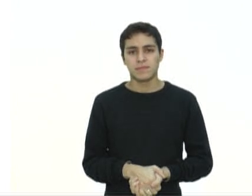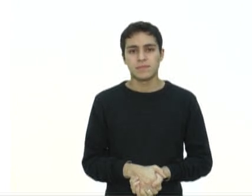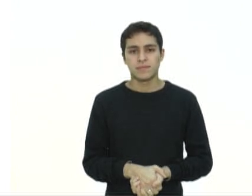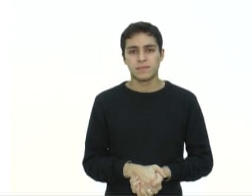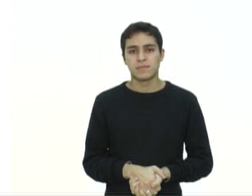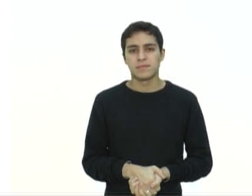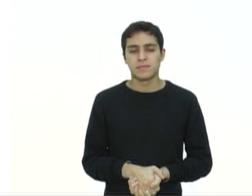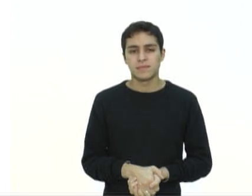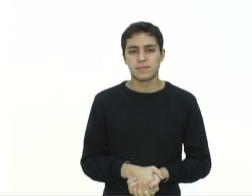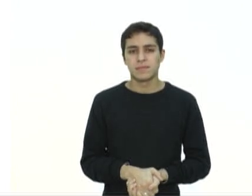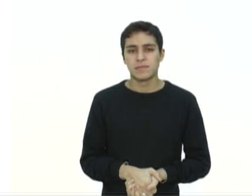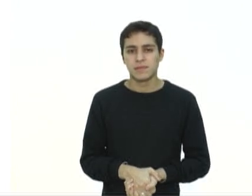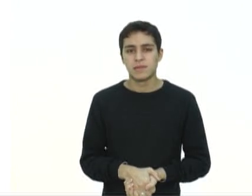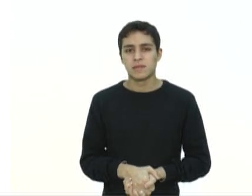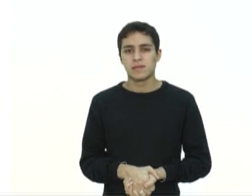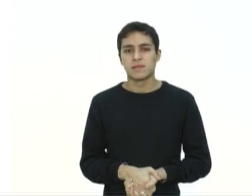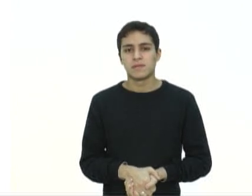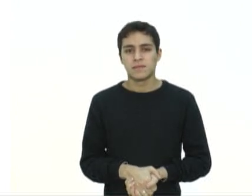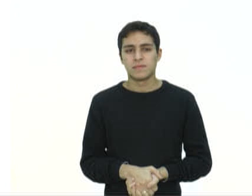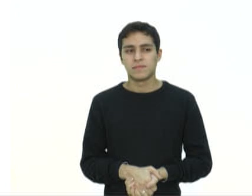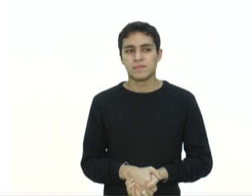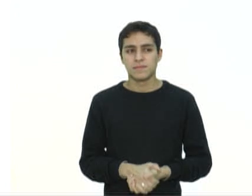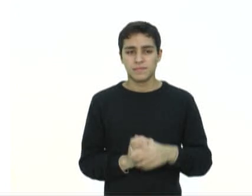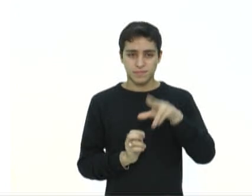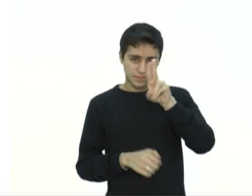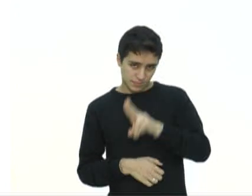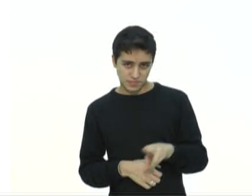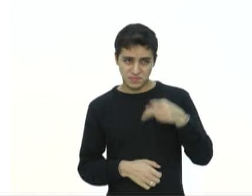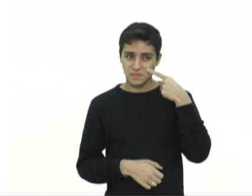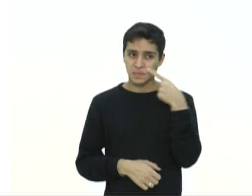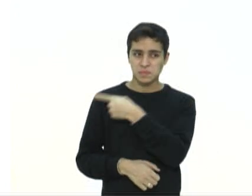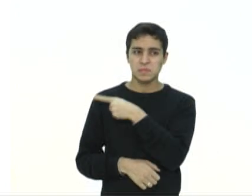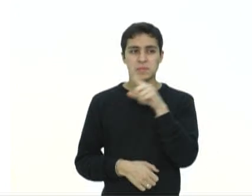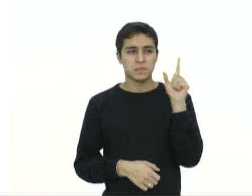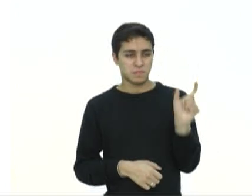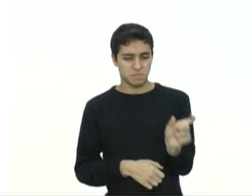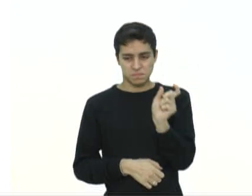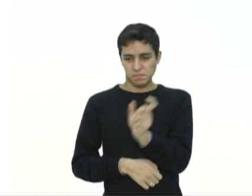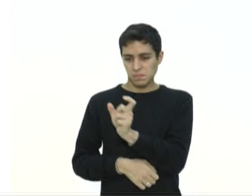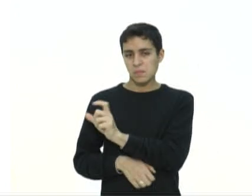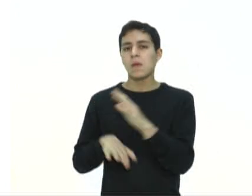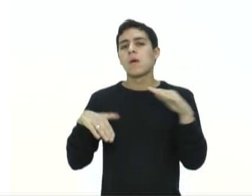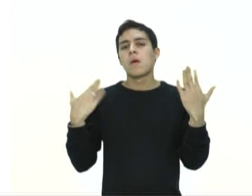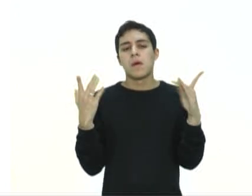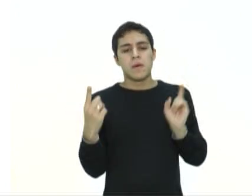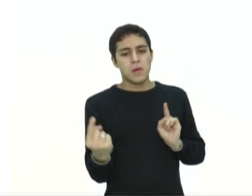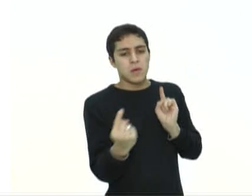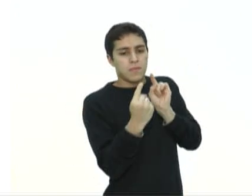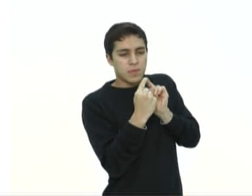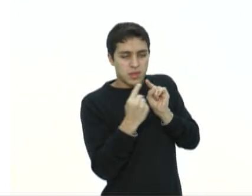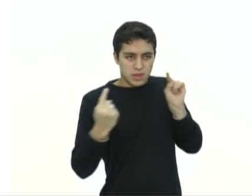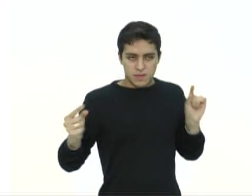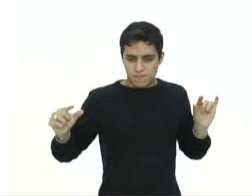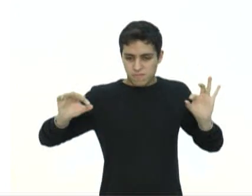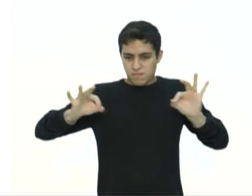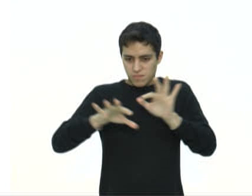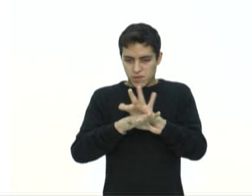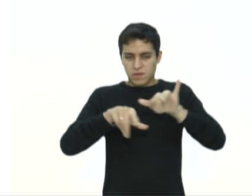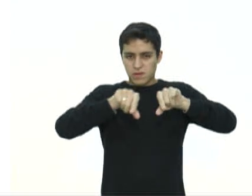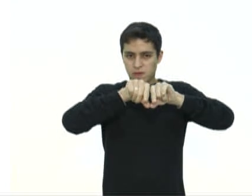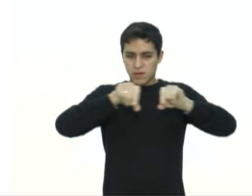bloque firmou uma, você vai utilizar aliança, união ou anillo. El bloque firmou